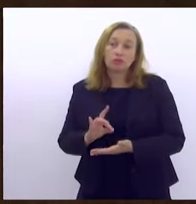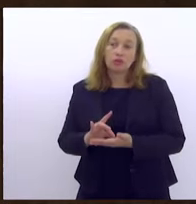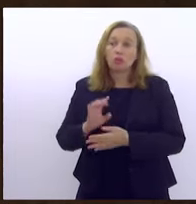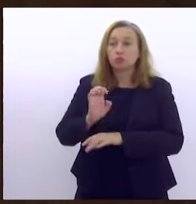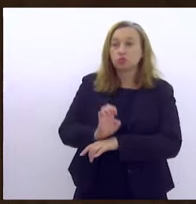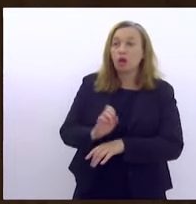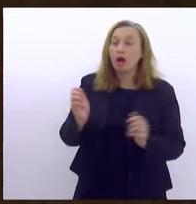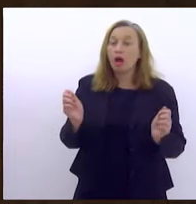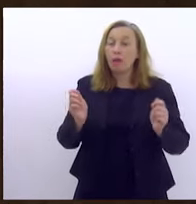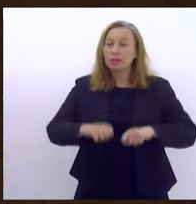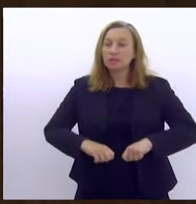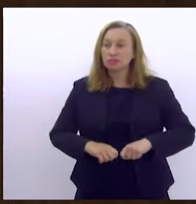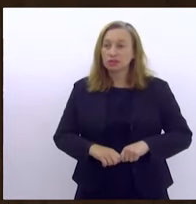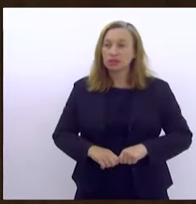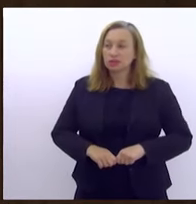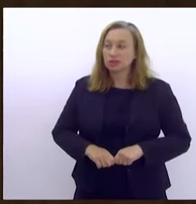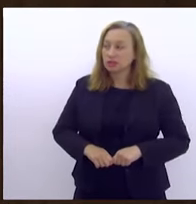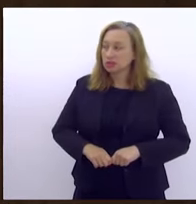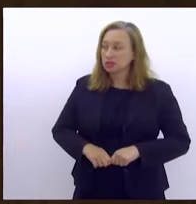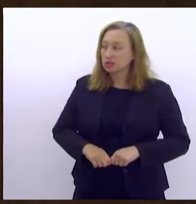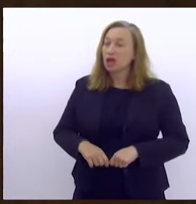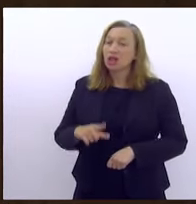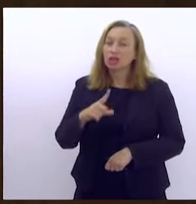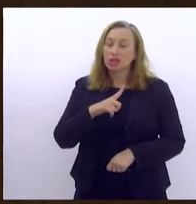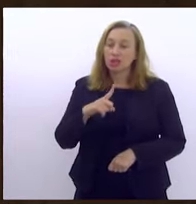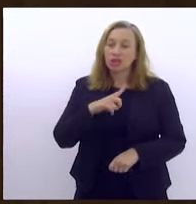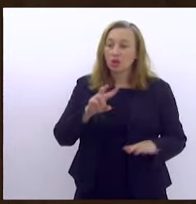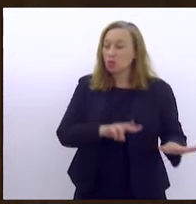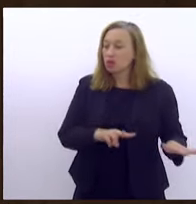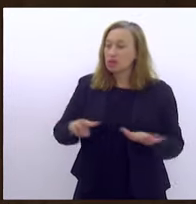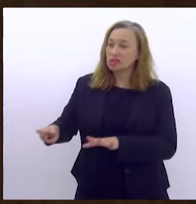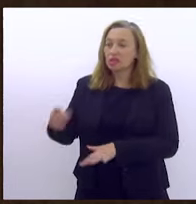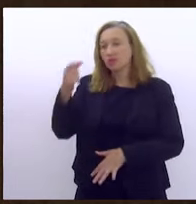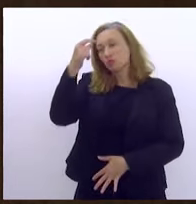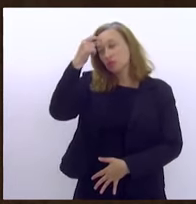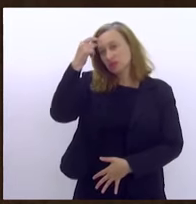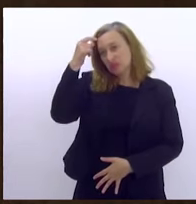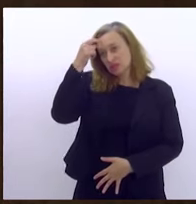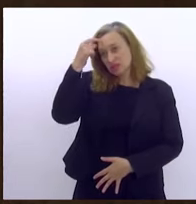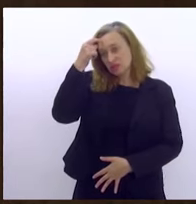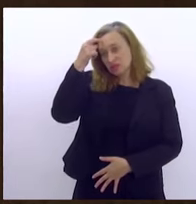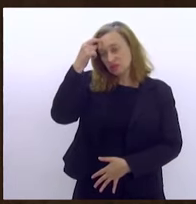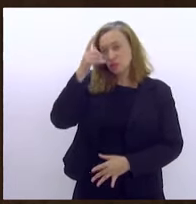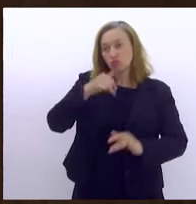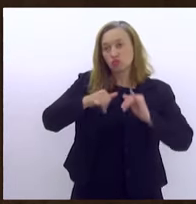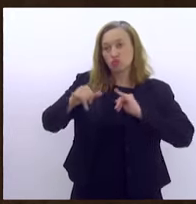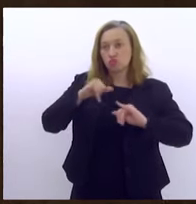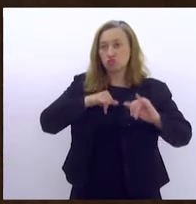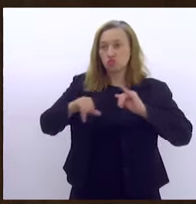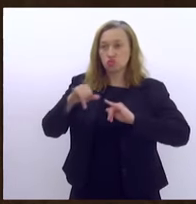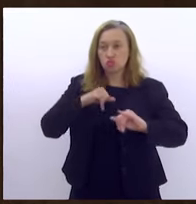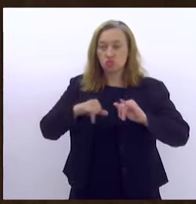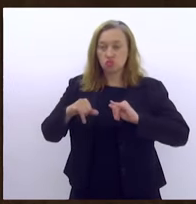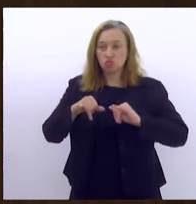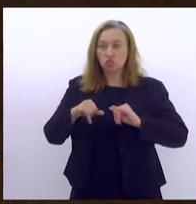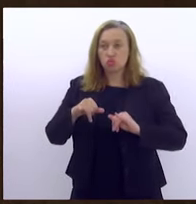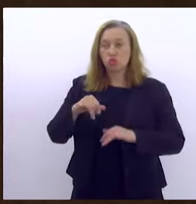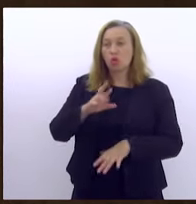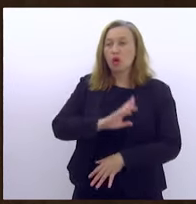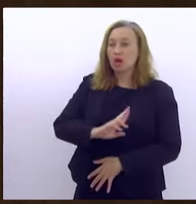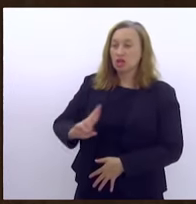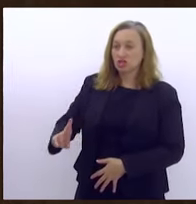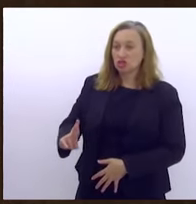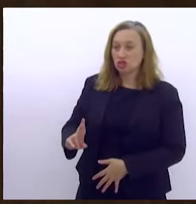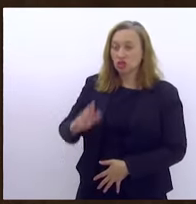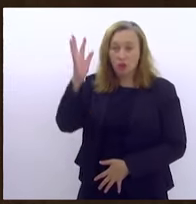a possibilidade de ter uma semana de conscientização e informação sobre as religiões de